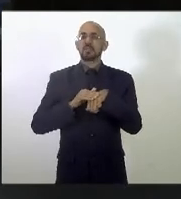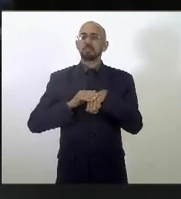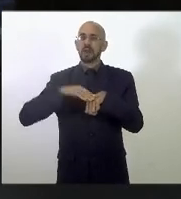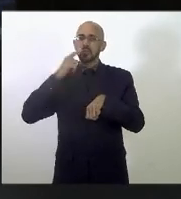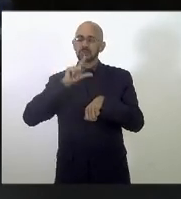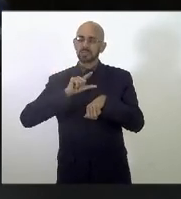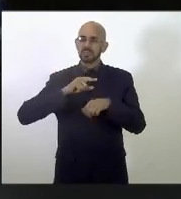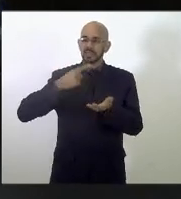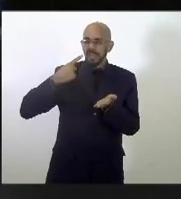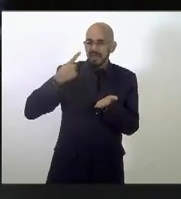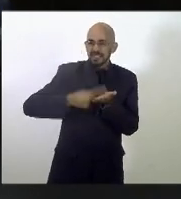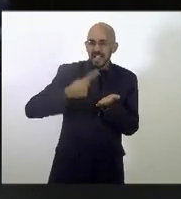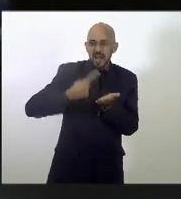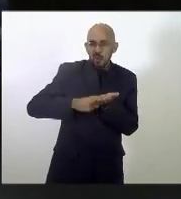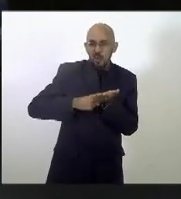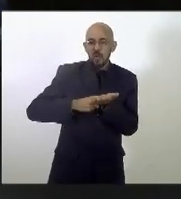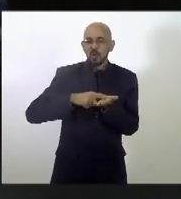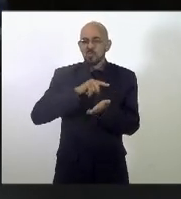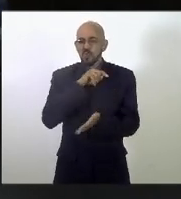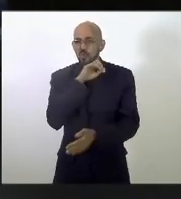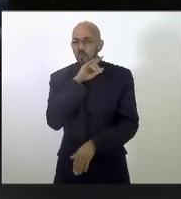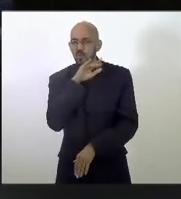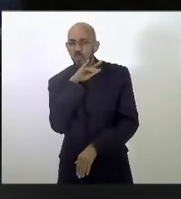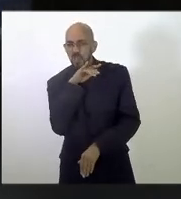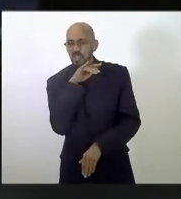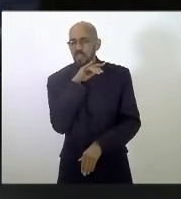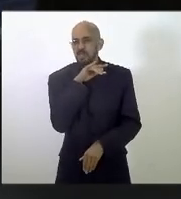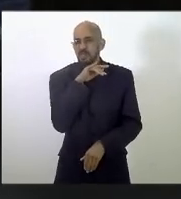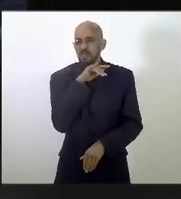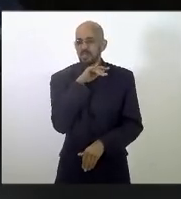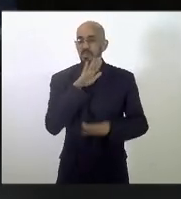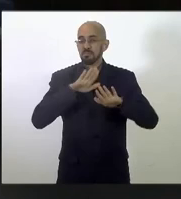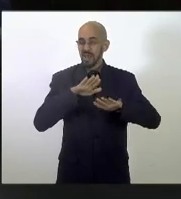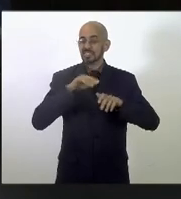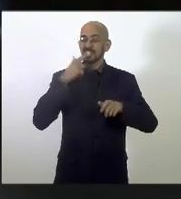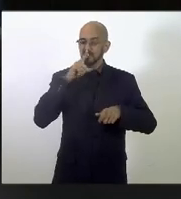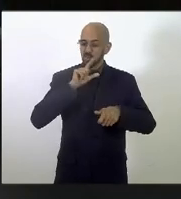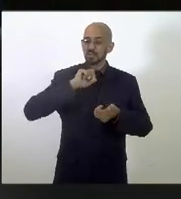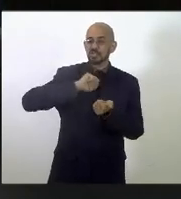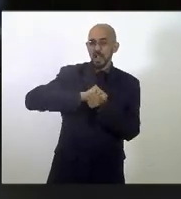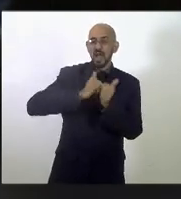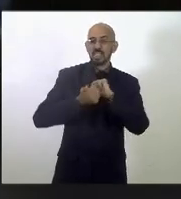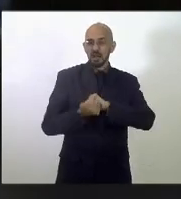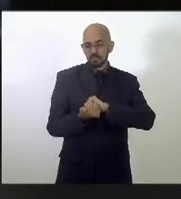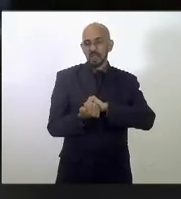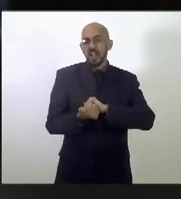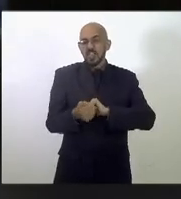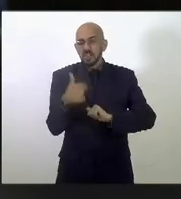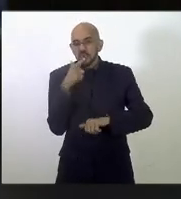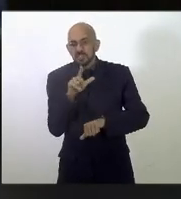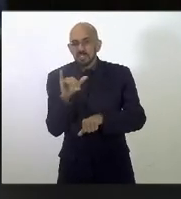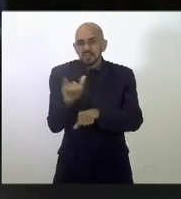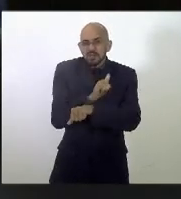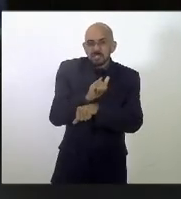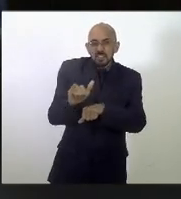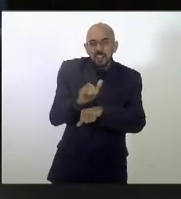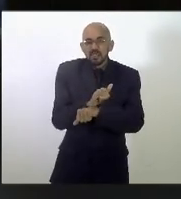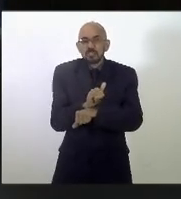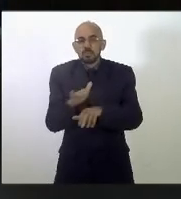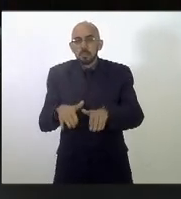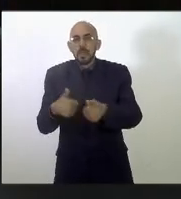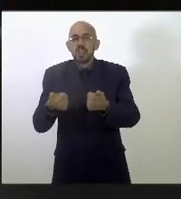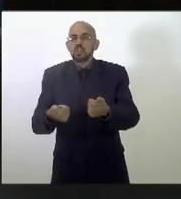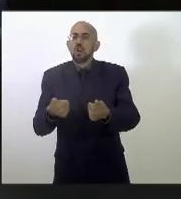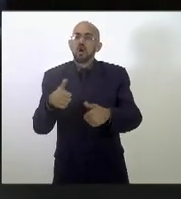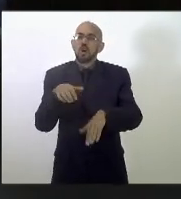para que esse mau acordo, ainda que seja um mau acordo, sirva para que a gente possa tirar dele o melhor para o nosso Estado e